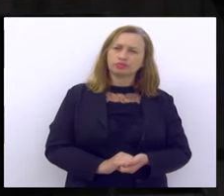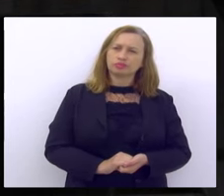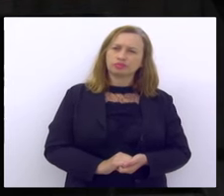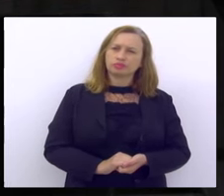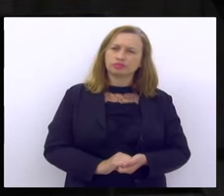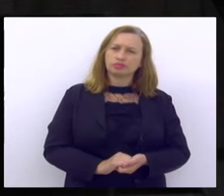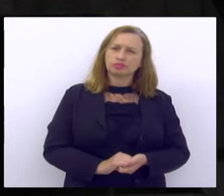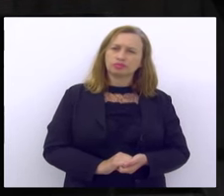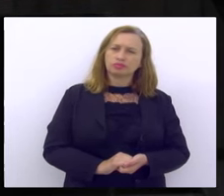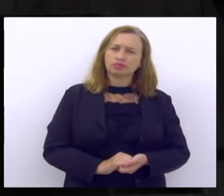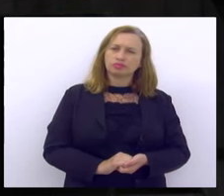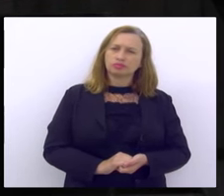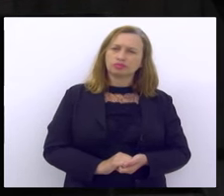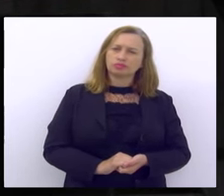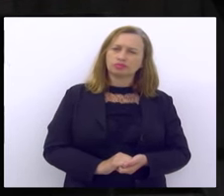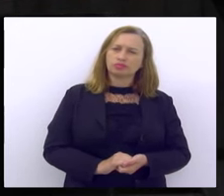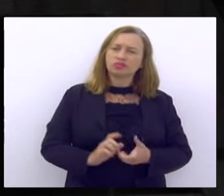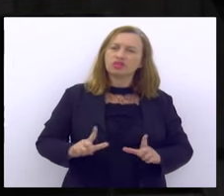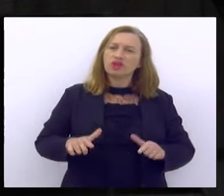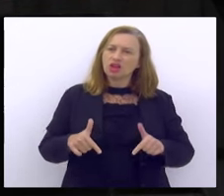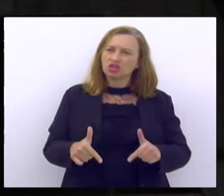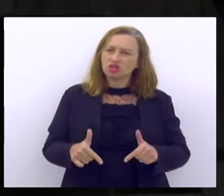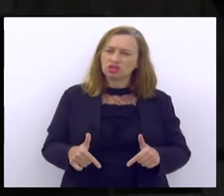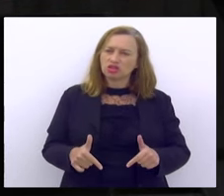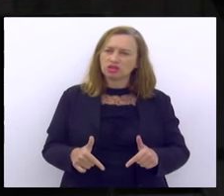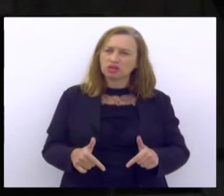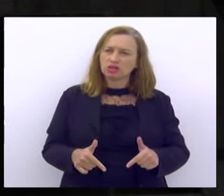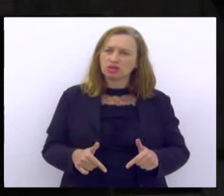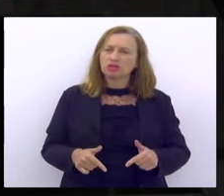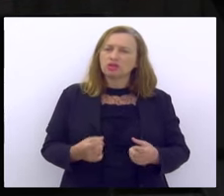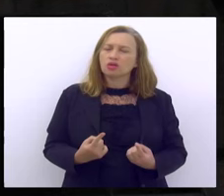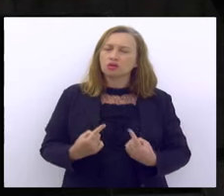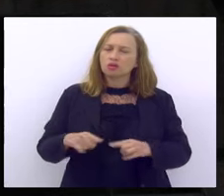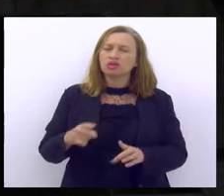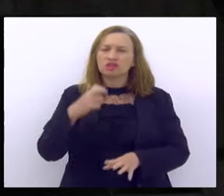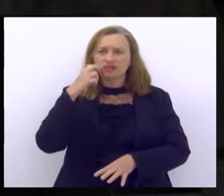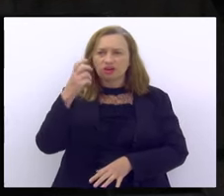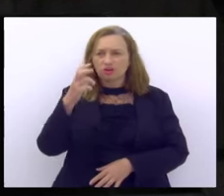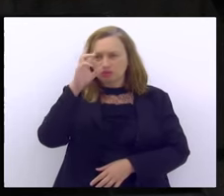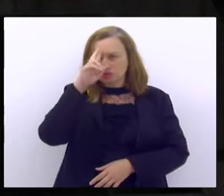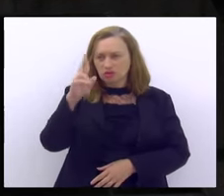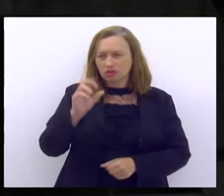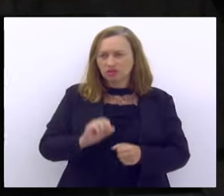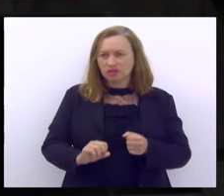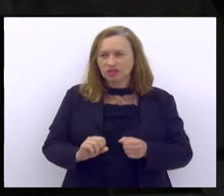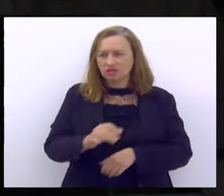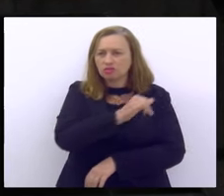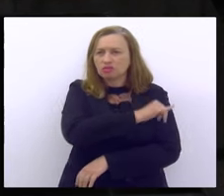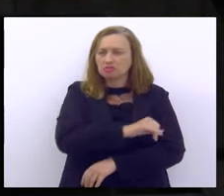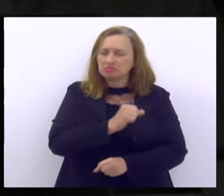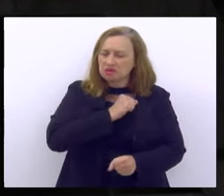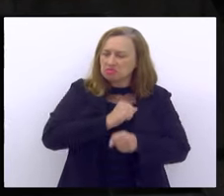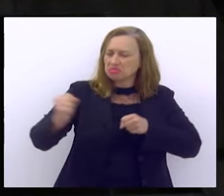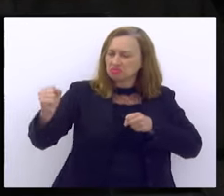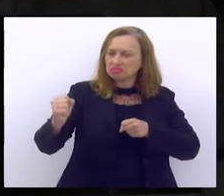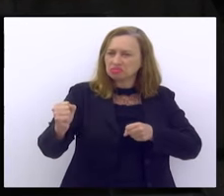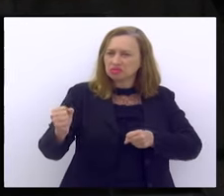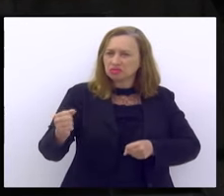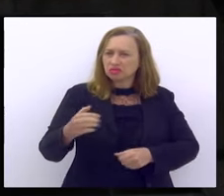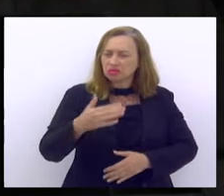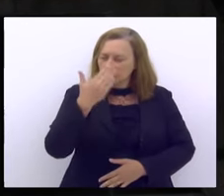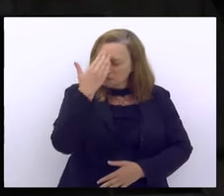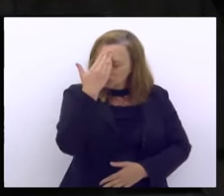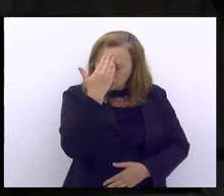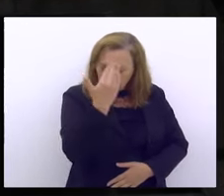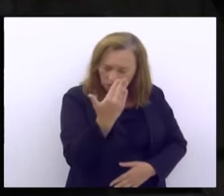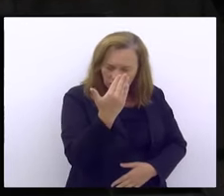de lhe imputar essa vergonha que o senhor tem feito no Rio de Janeiro. Fica aqui o meu repúdio, meu muito